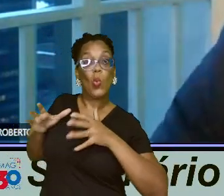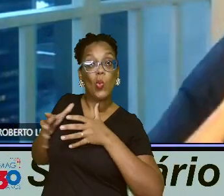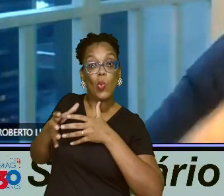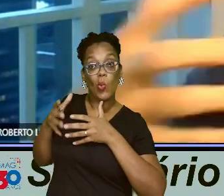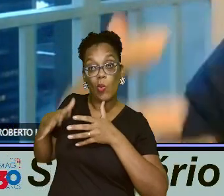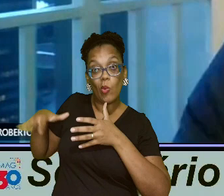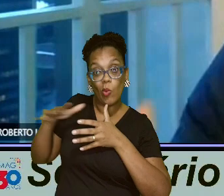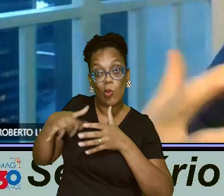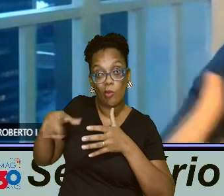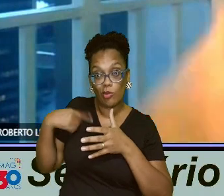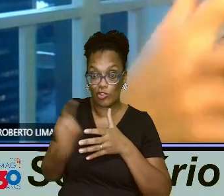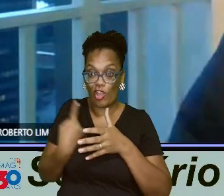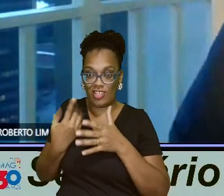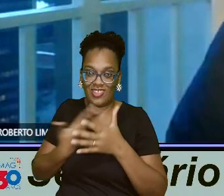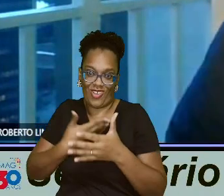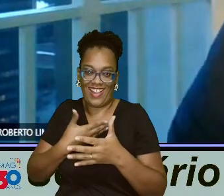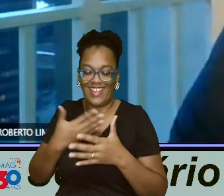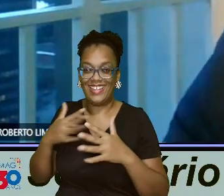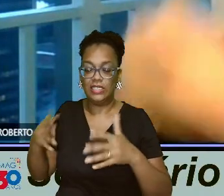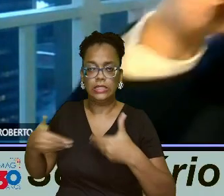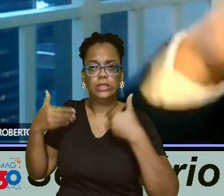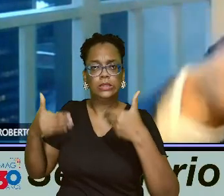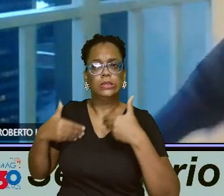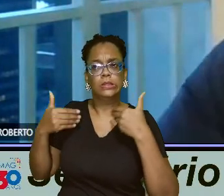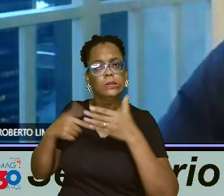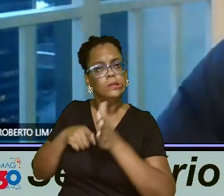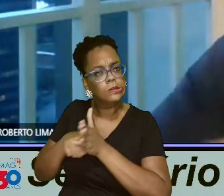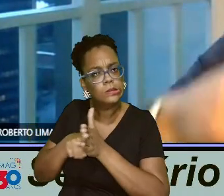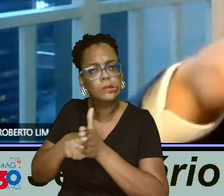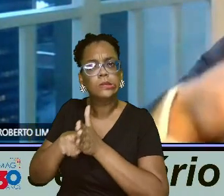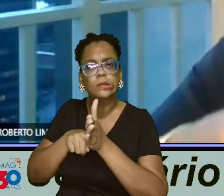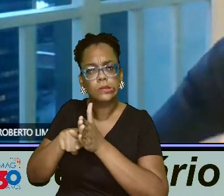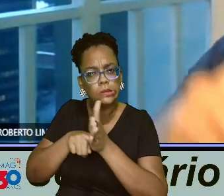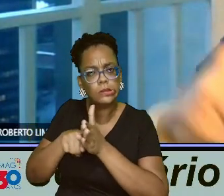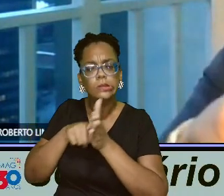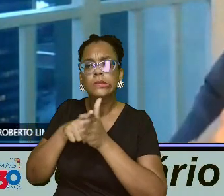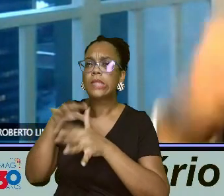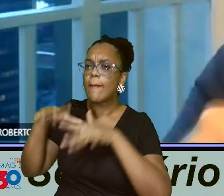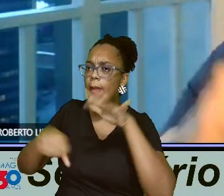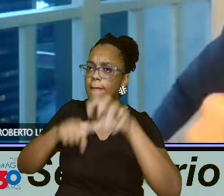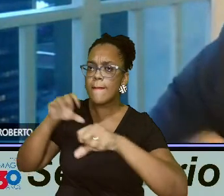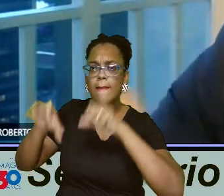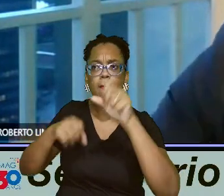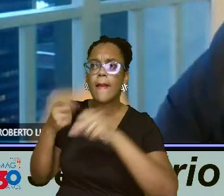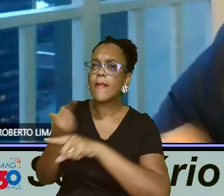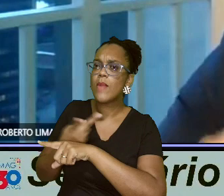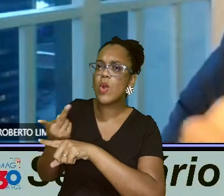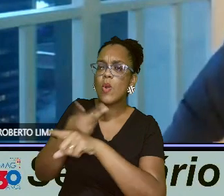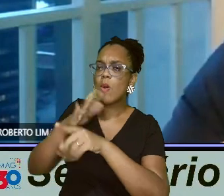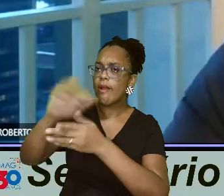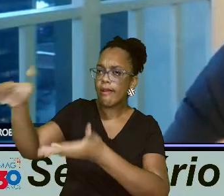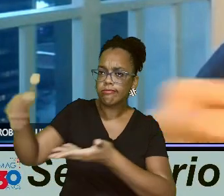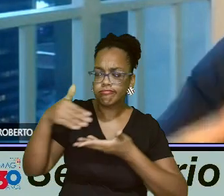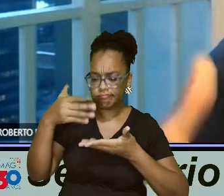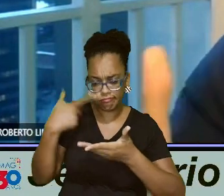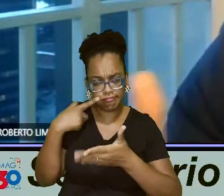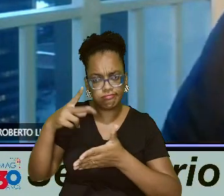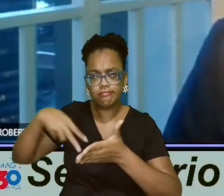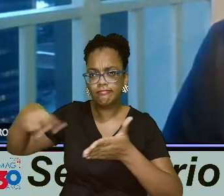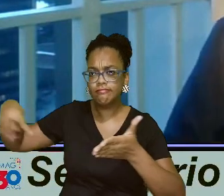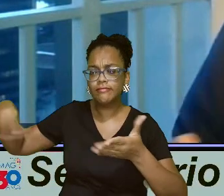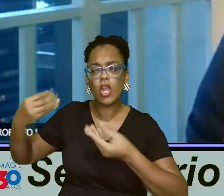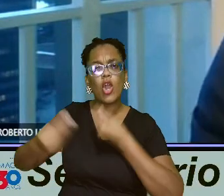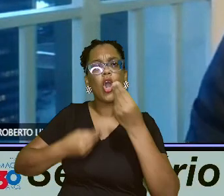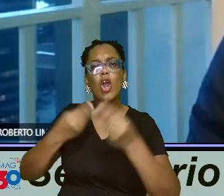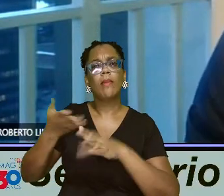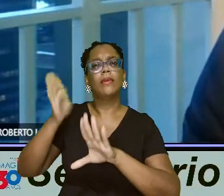aqui, nossos colegas, todos nós, a fazer essa pesquisa, procurar as sentenças e ver como esse precedente está sendo aplicado. Se